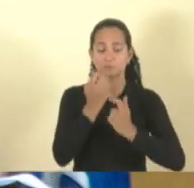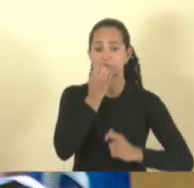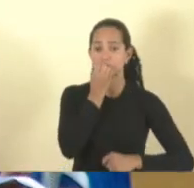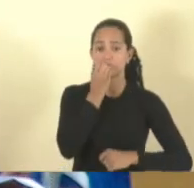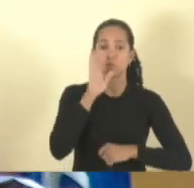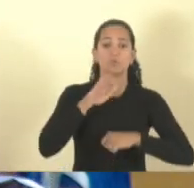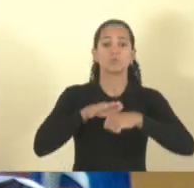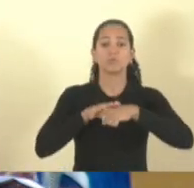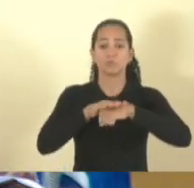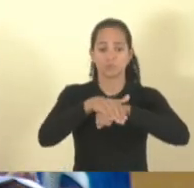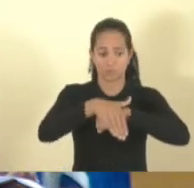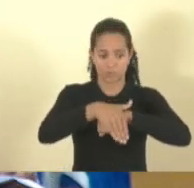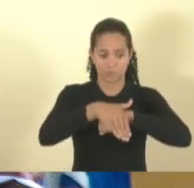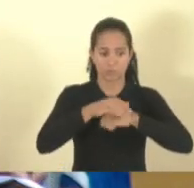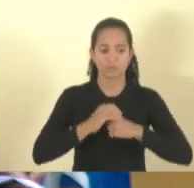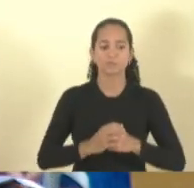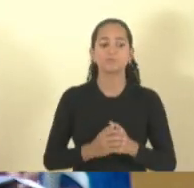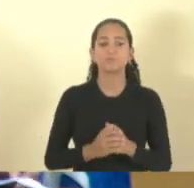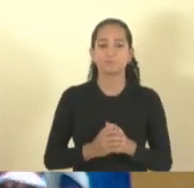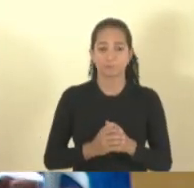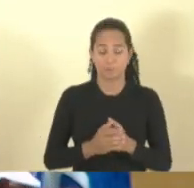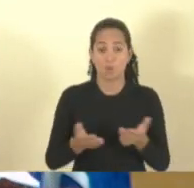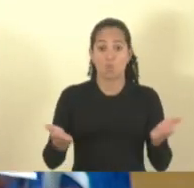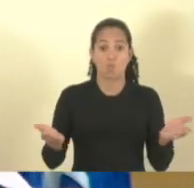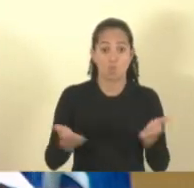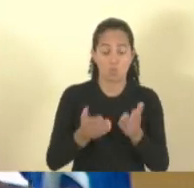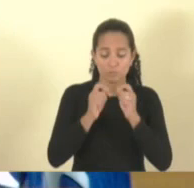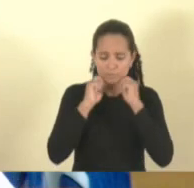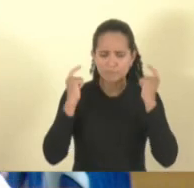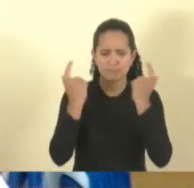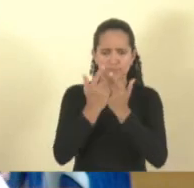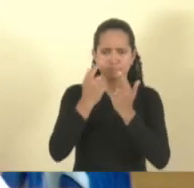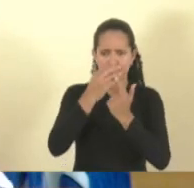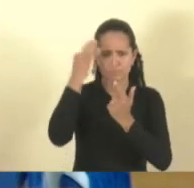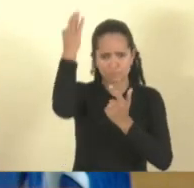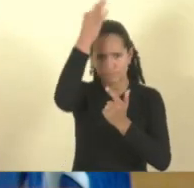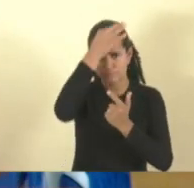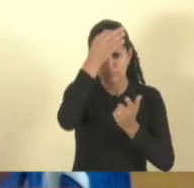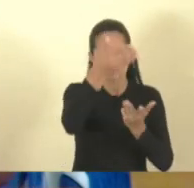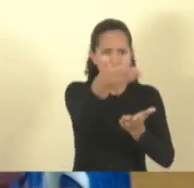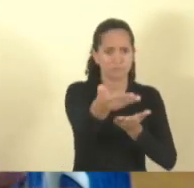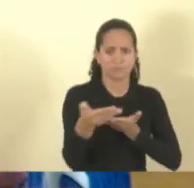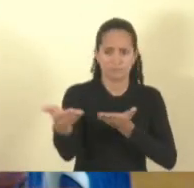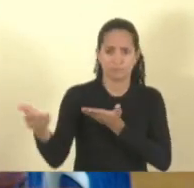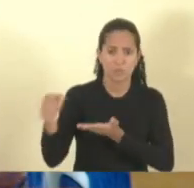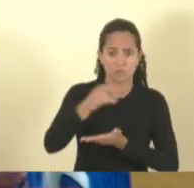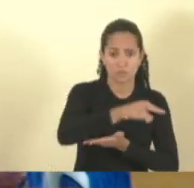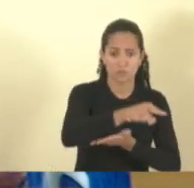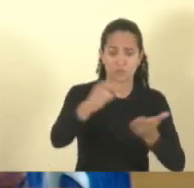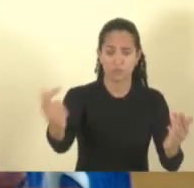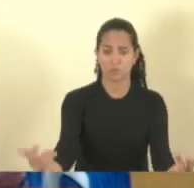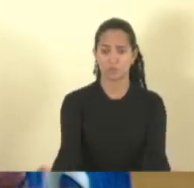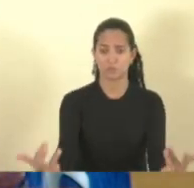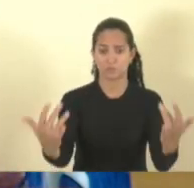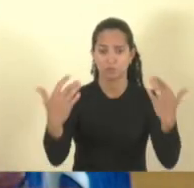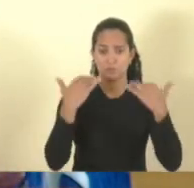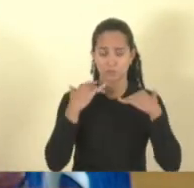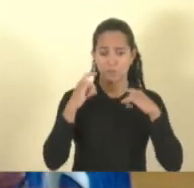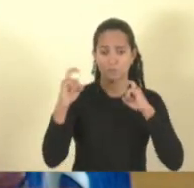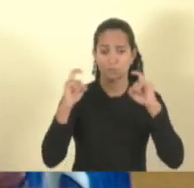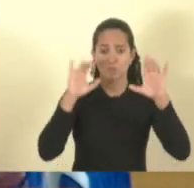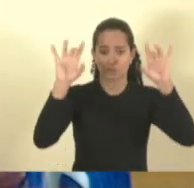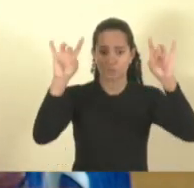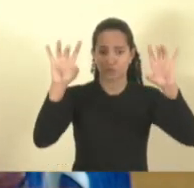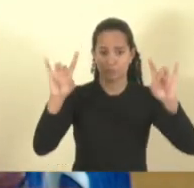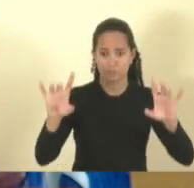É com satisfação que a Assembleia Legislativa do Estado do Espírito Santo recebe a todos para esta sessão solene em homenagem aos